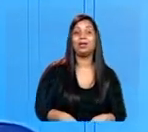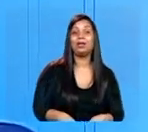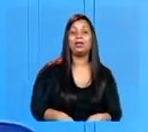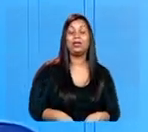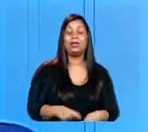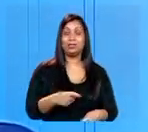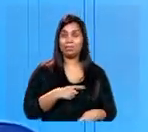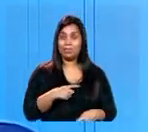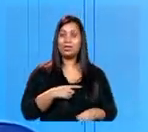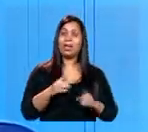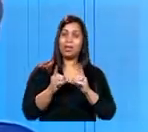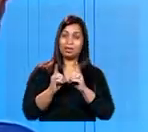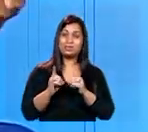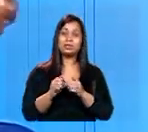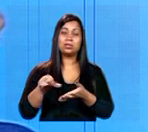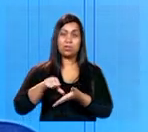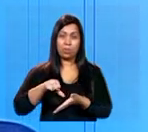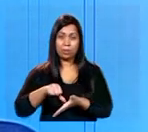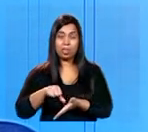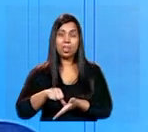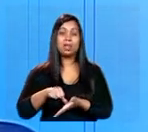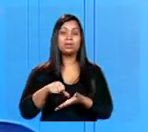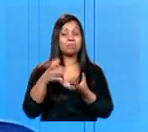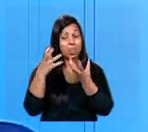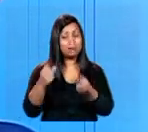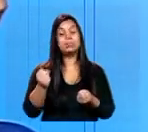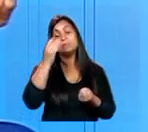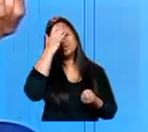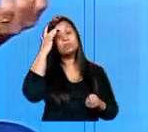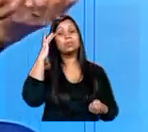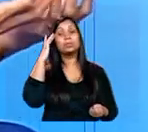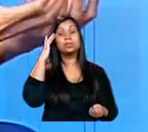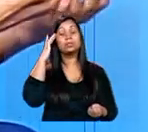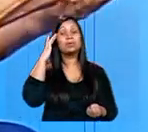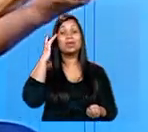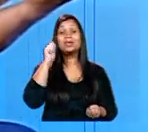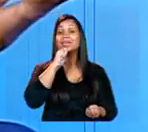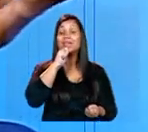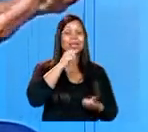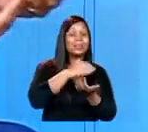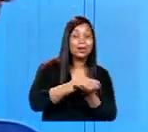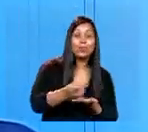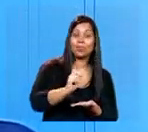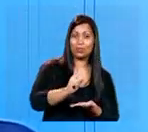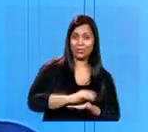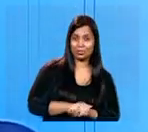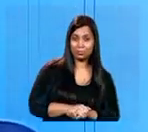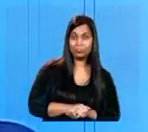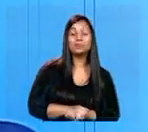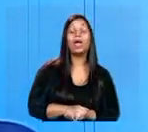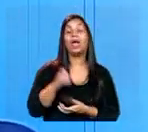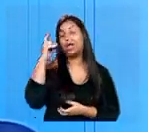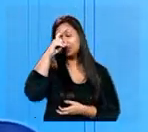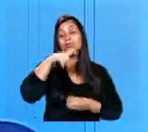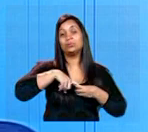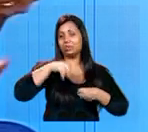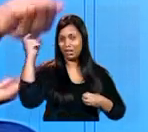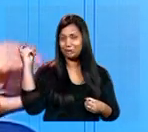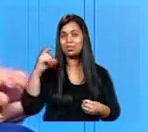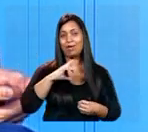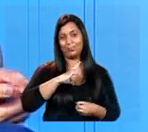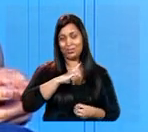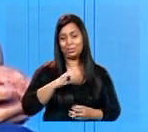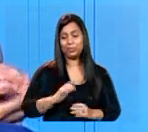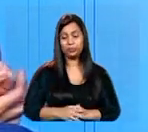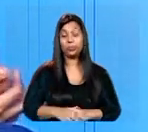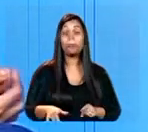se ter a assistência dele através da UBS, isso e aquilo, para receber alguém que está na fase aguda, precisando. Então, isso a gente